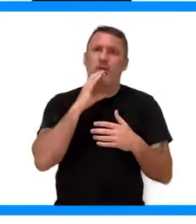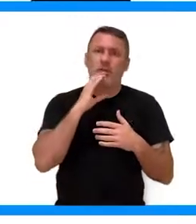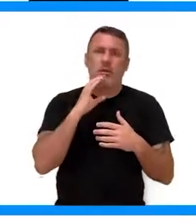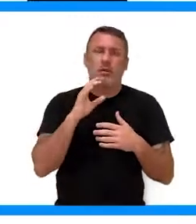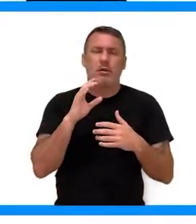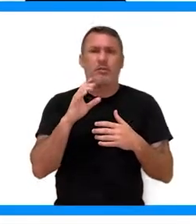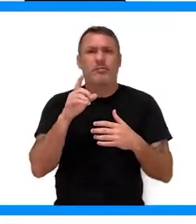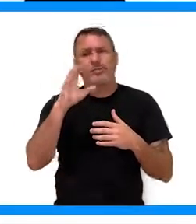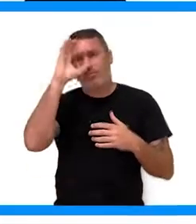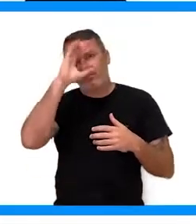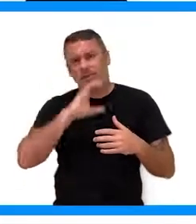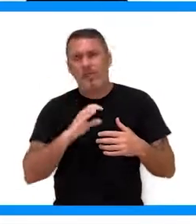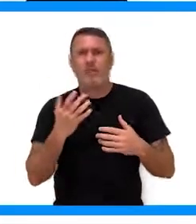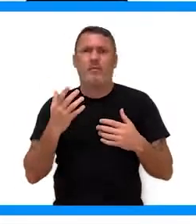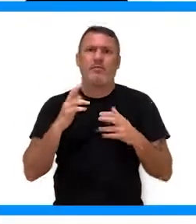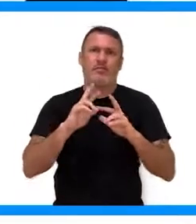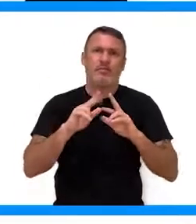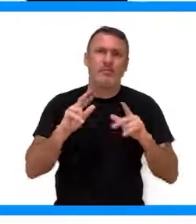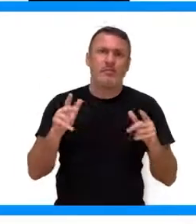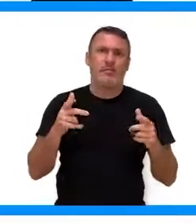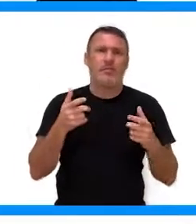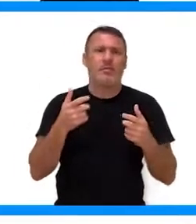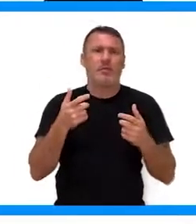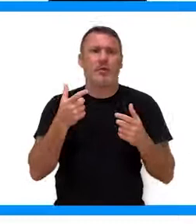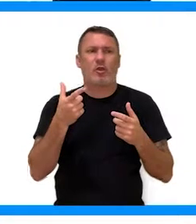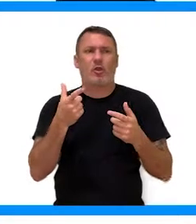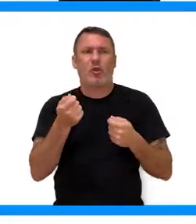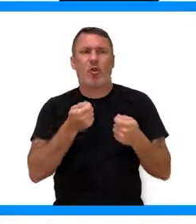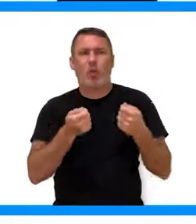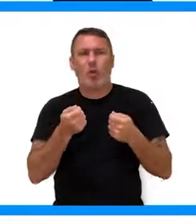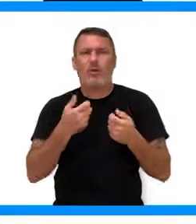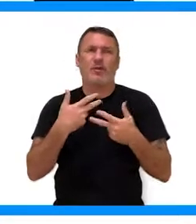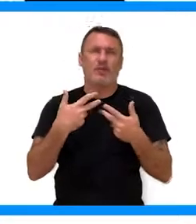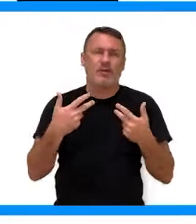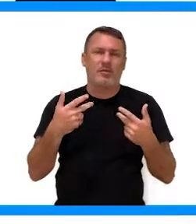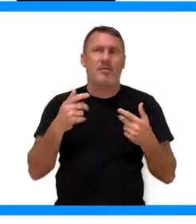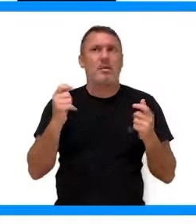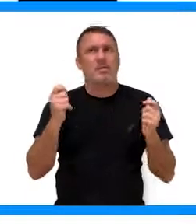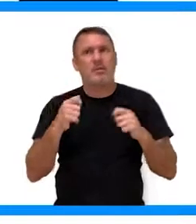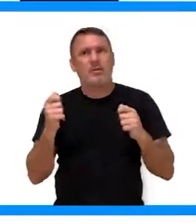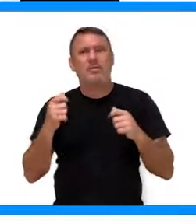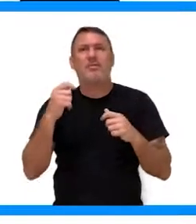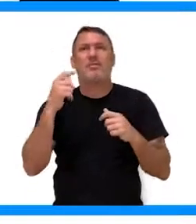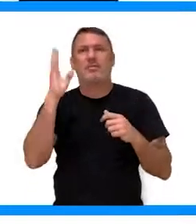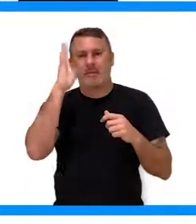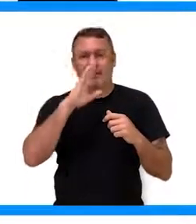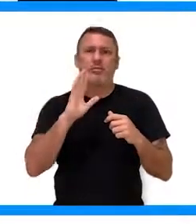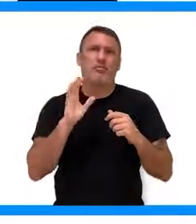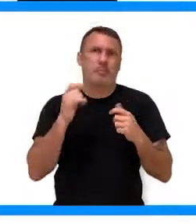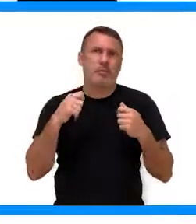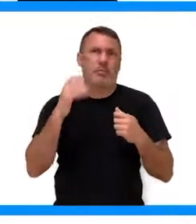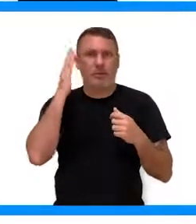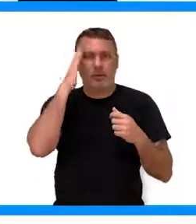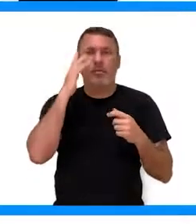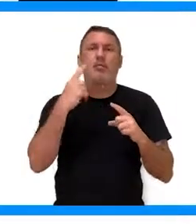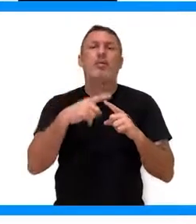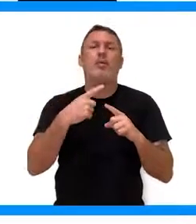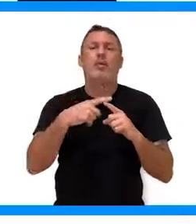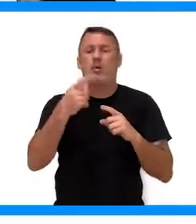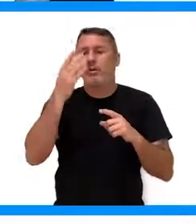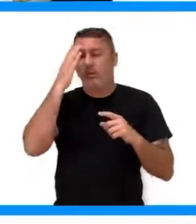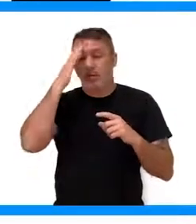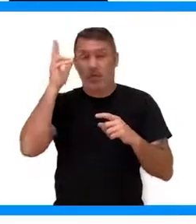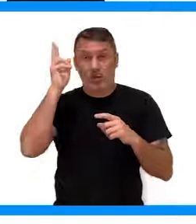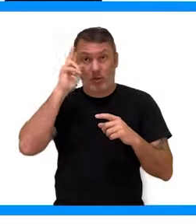seu conhecimento cidadão, conhecimento das atividades econômicas, das possibilidades no seu país.